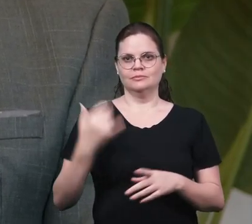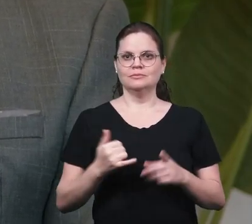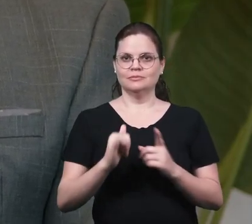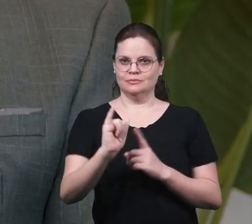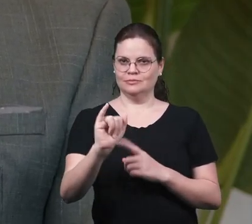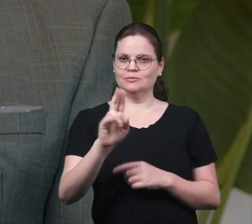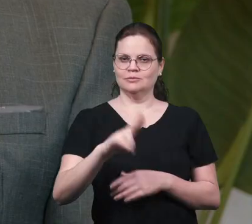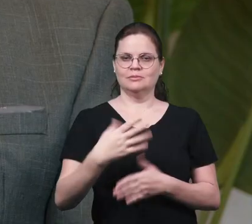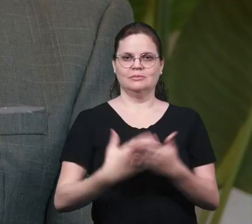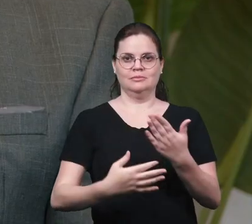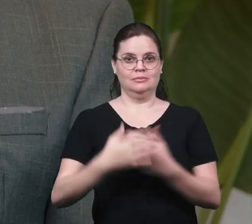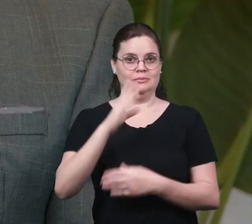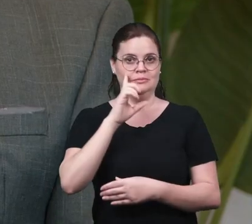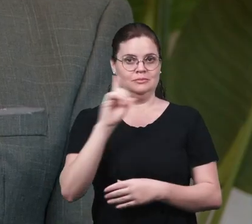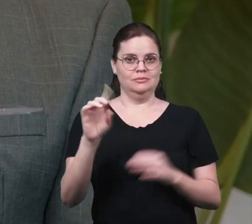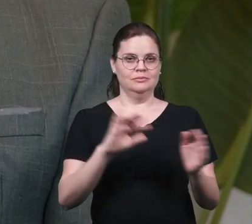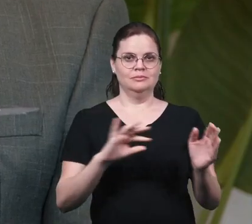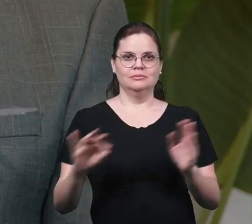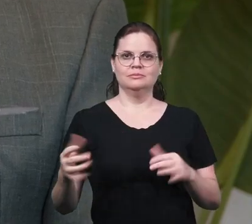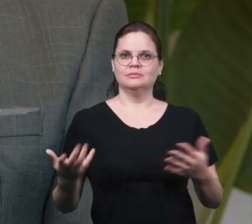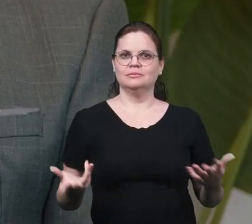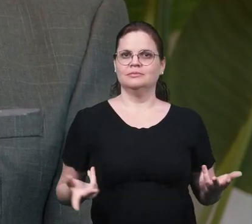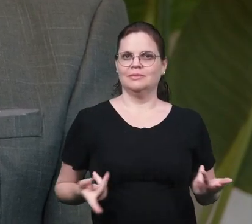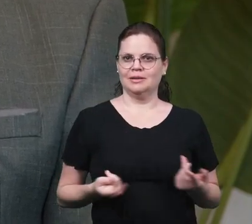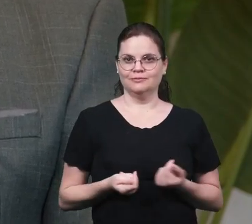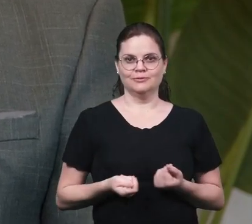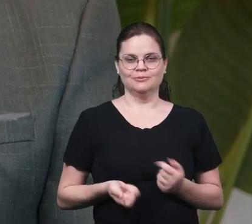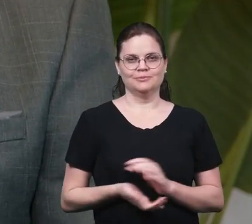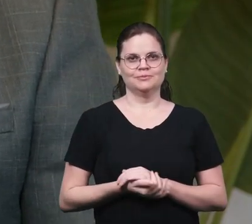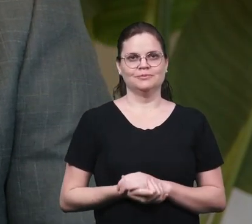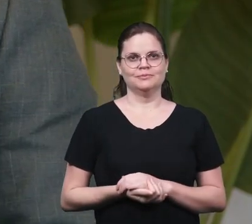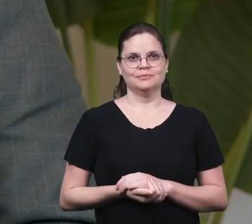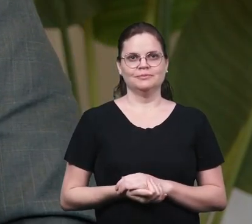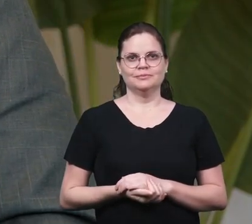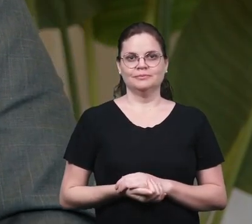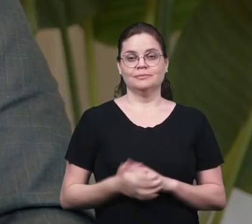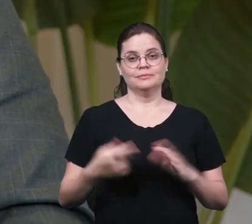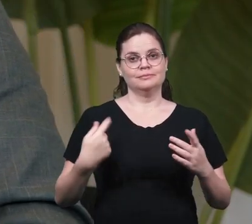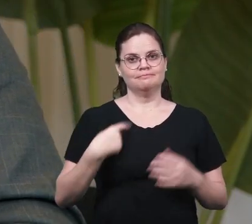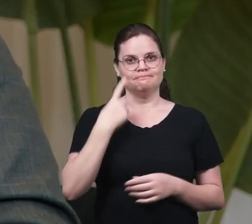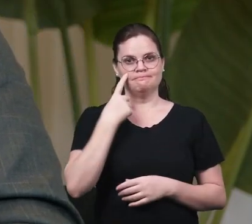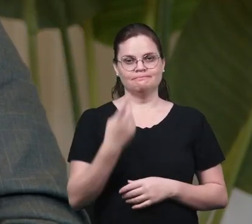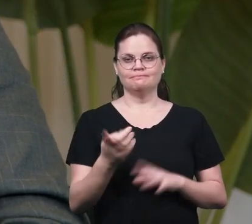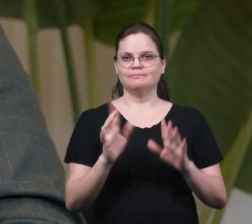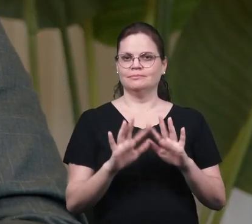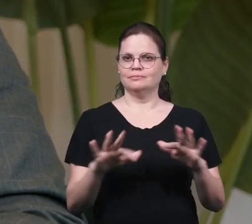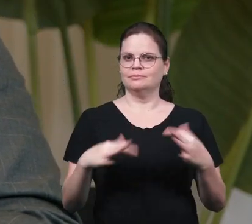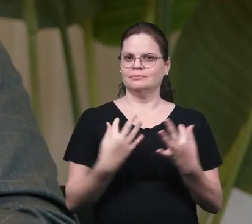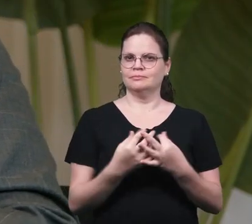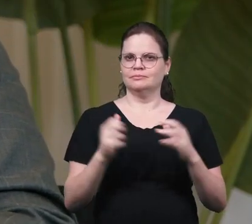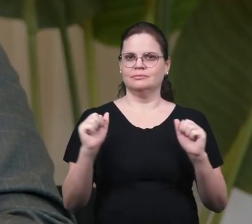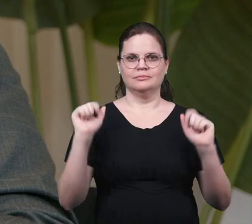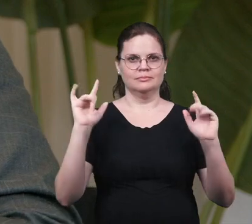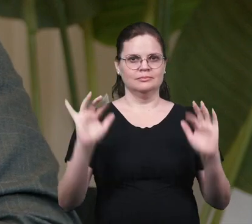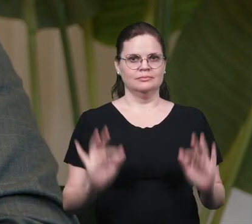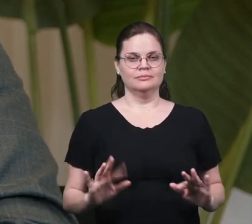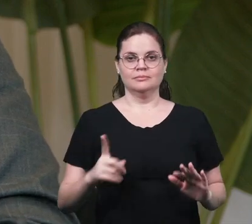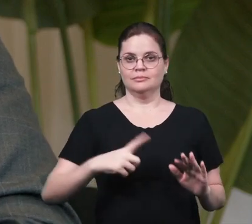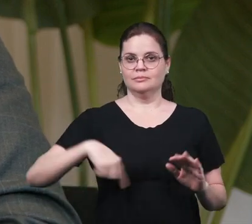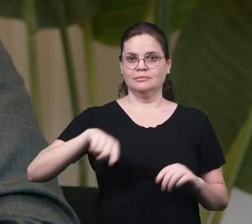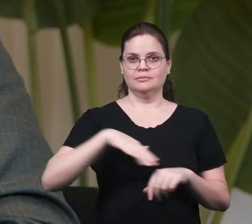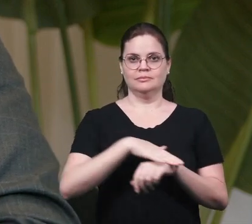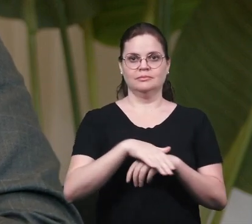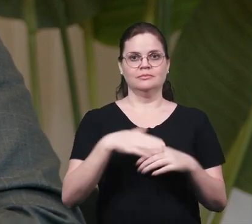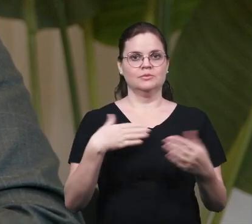profetizavam. Que maravilhoso, que lar abençoado. Nós estamos tratando aqui,